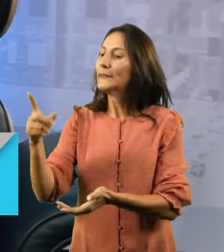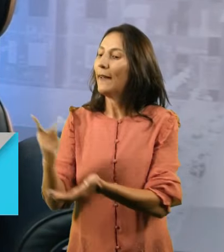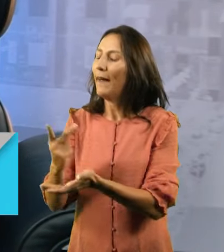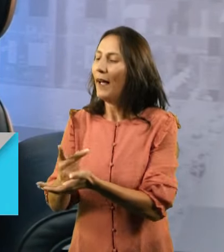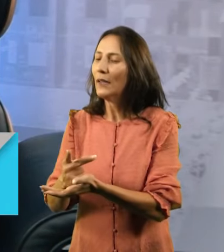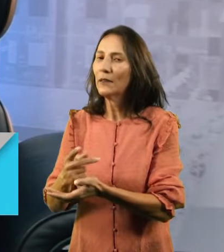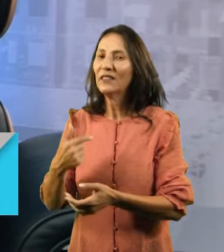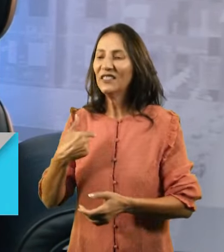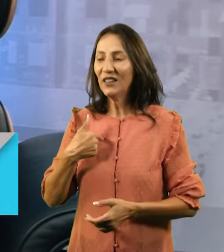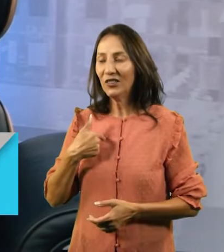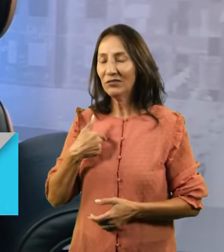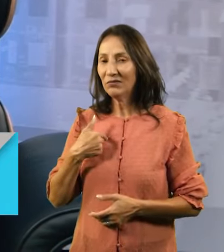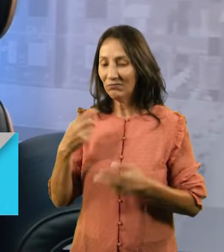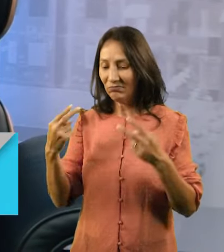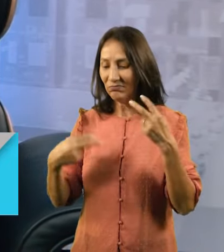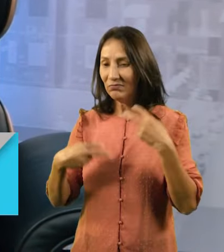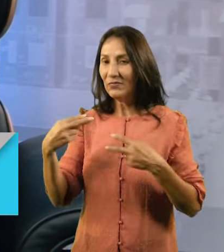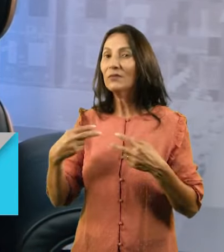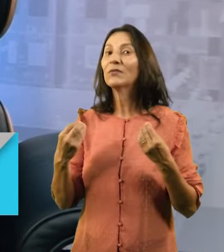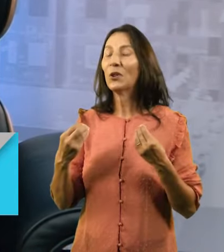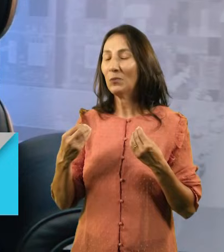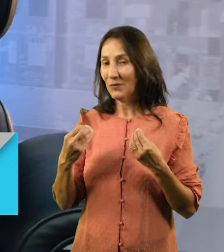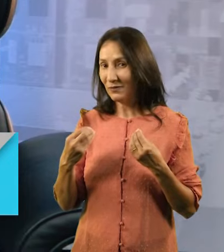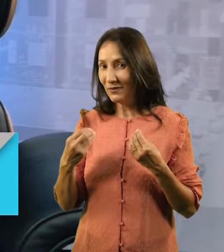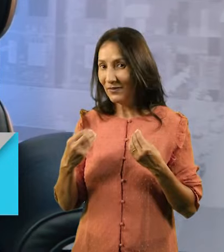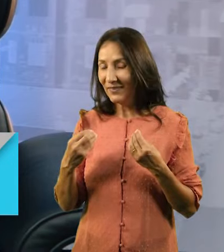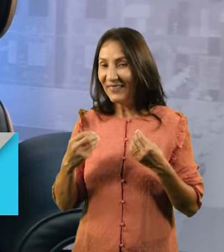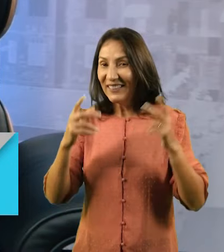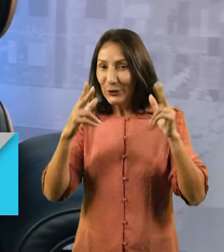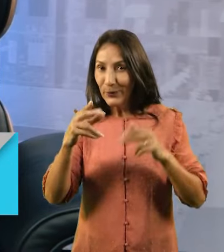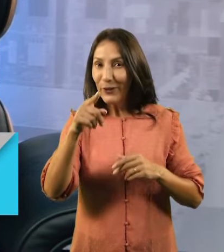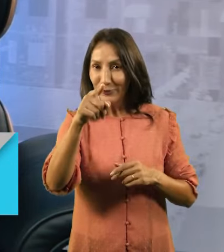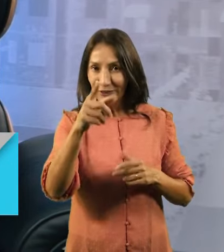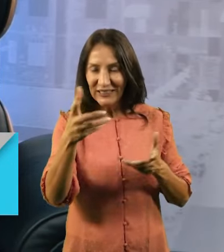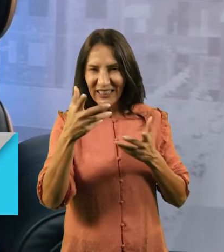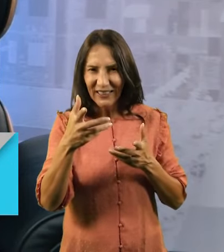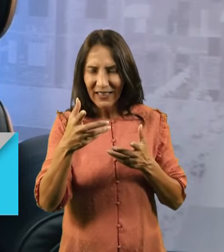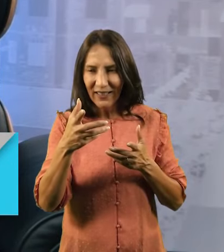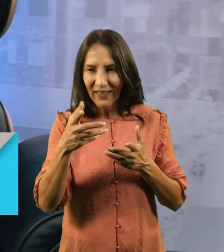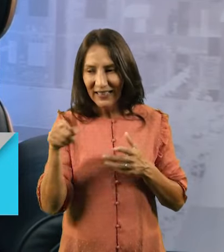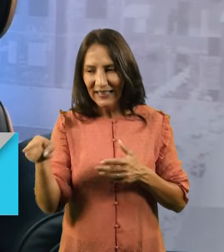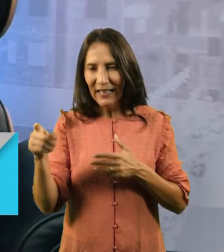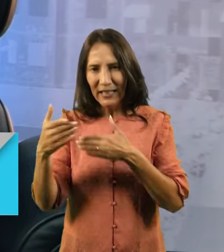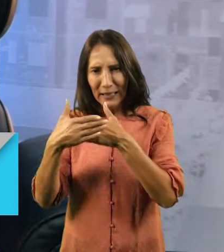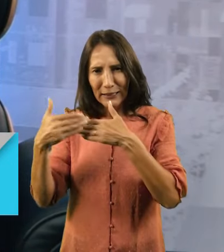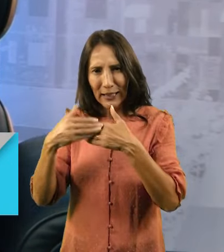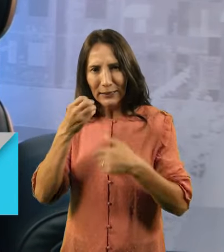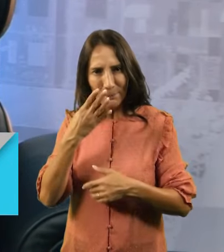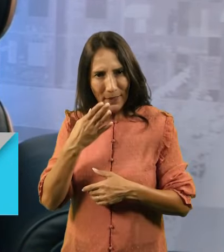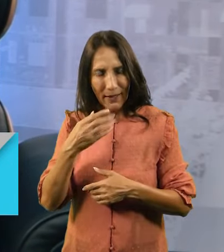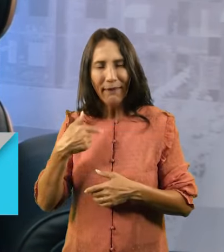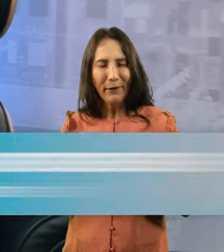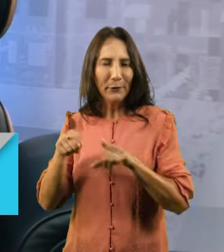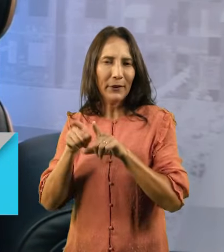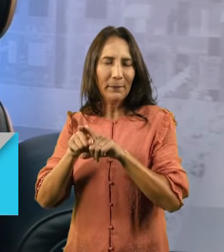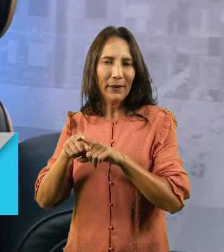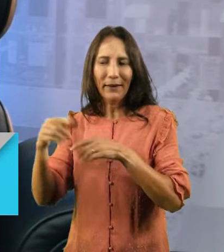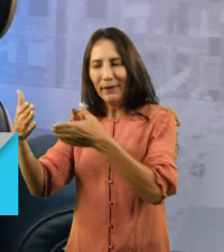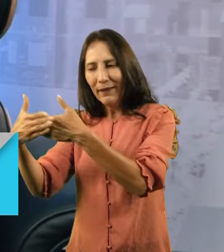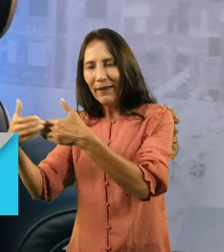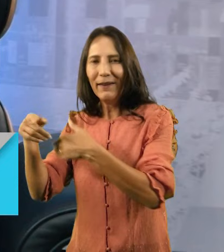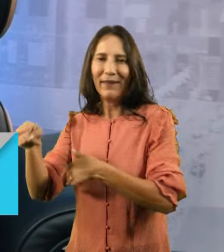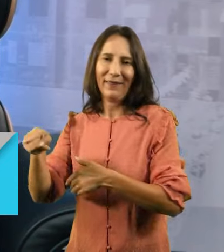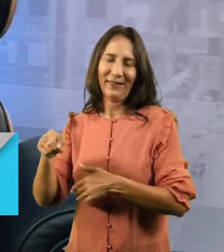nós pratiquemos, porque o Senhor Jesus disse, do mesmo jeito que você quer ser tratado, trate a outra pessoa.